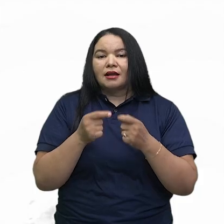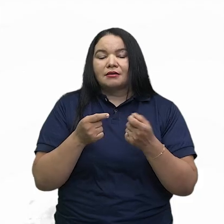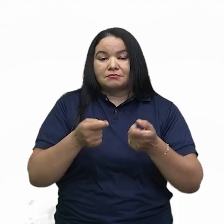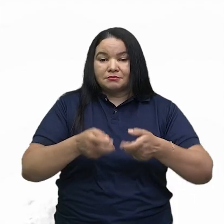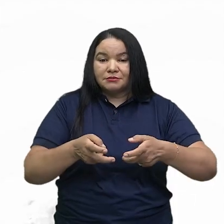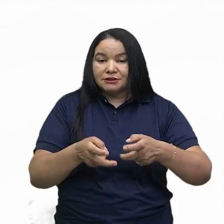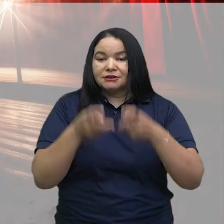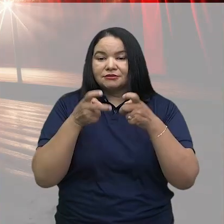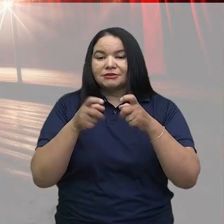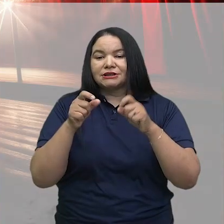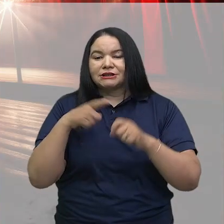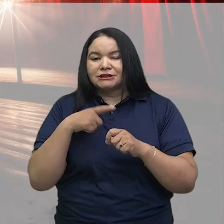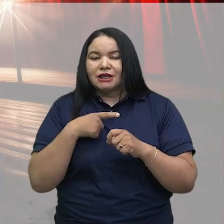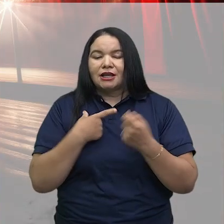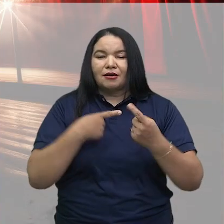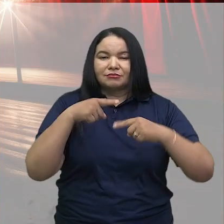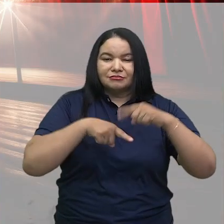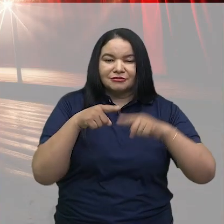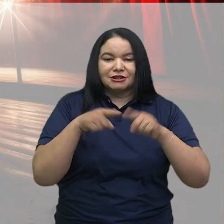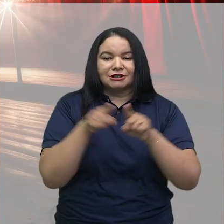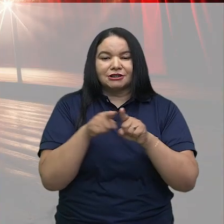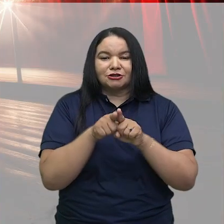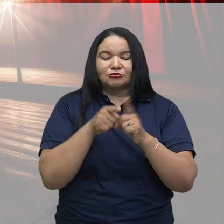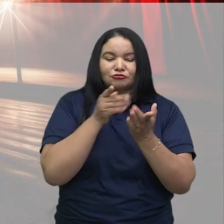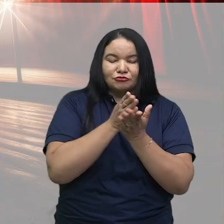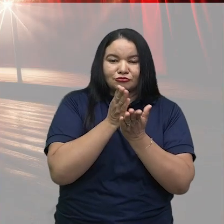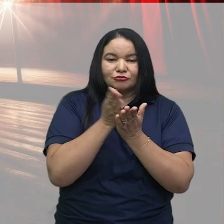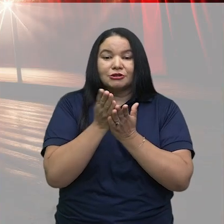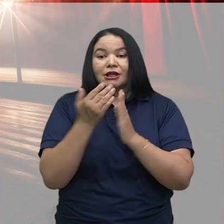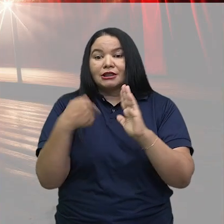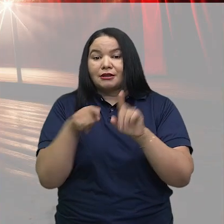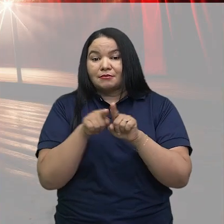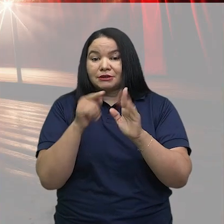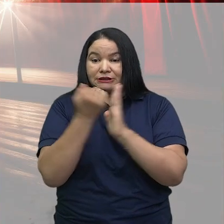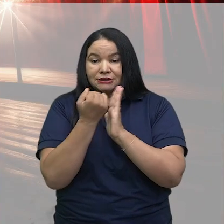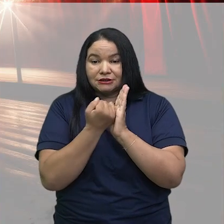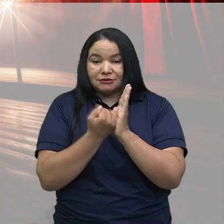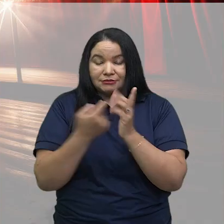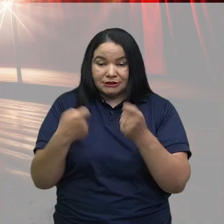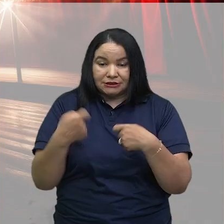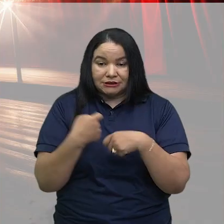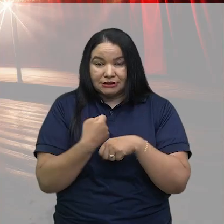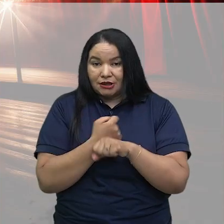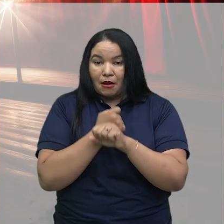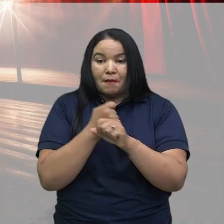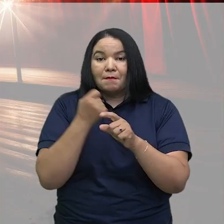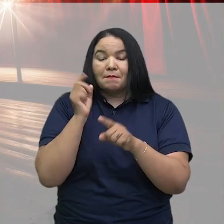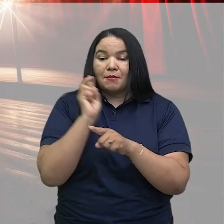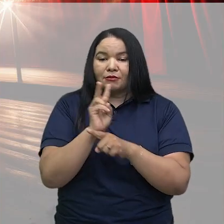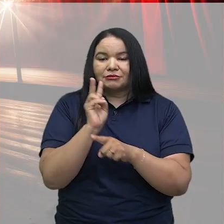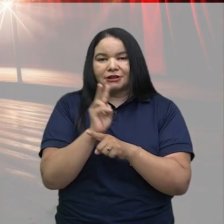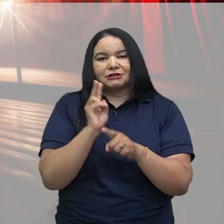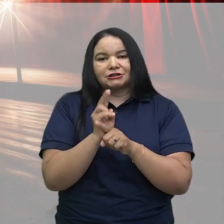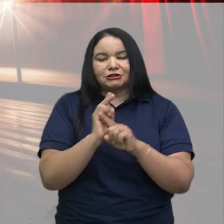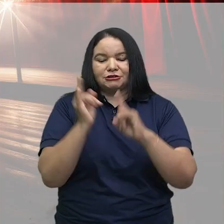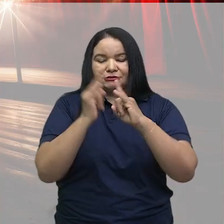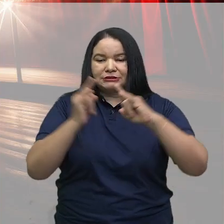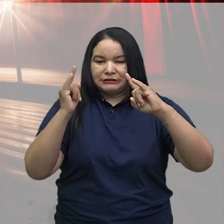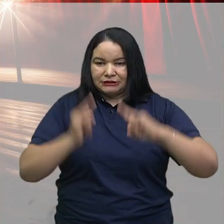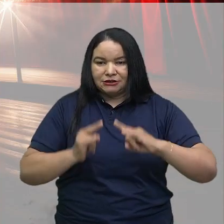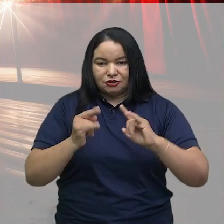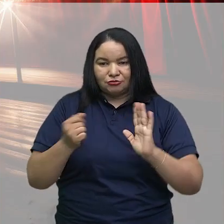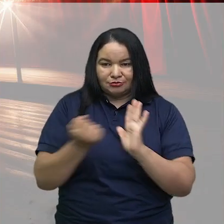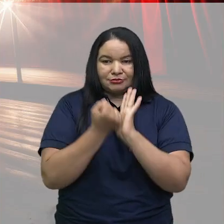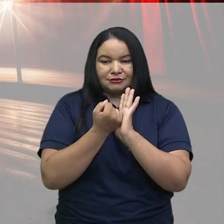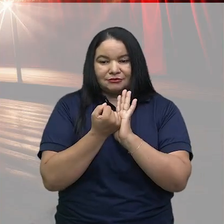nós temos diretrizes, ferramentas e instituições de salvaguardar o circo como um